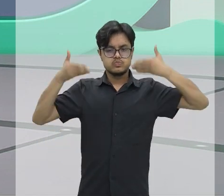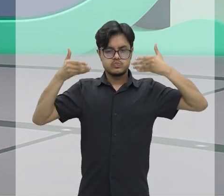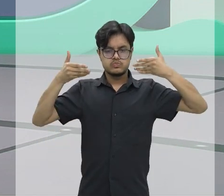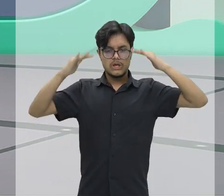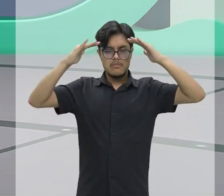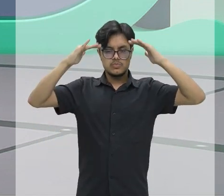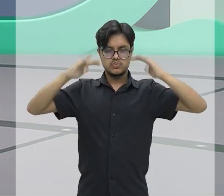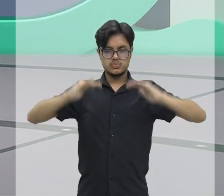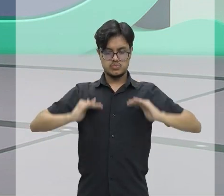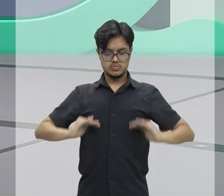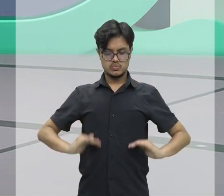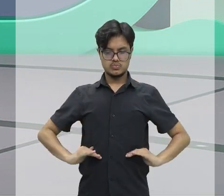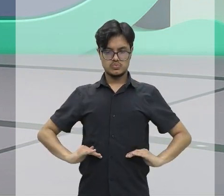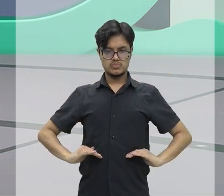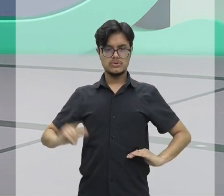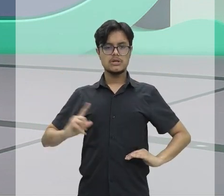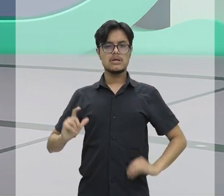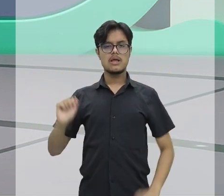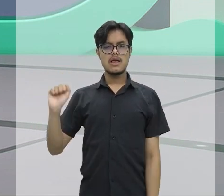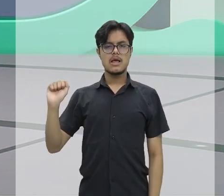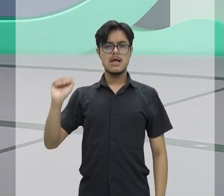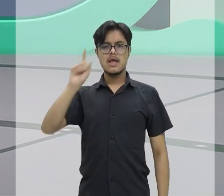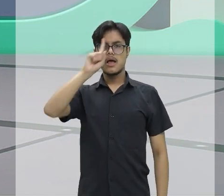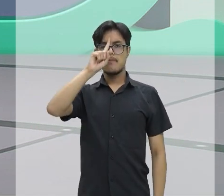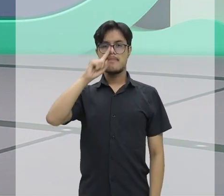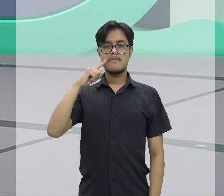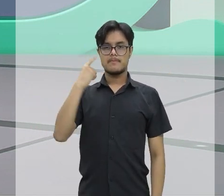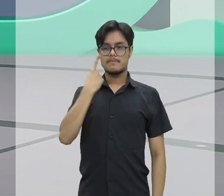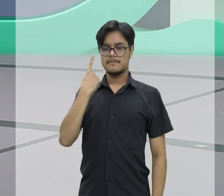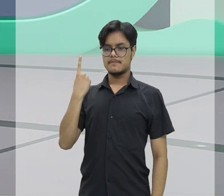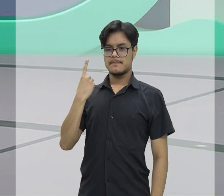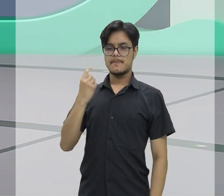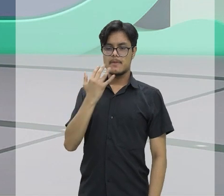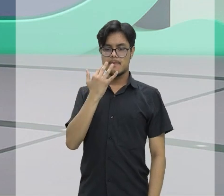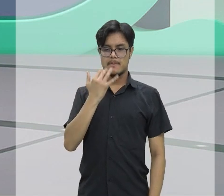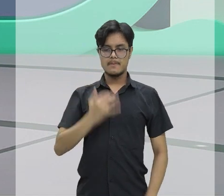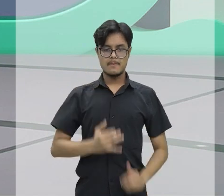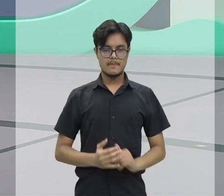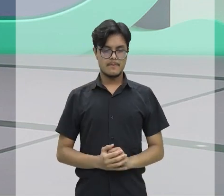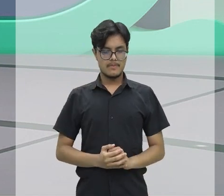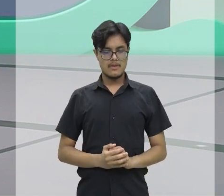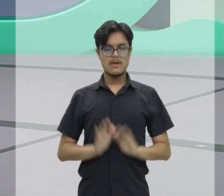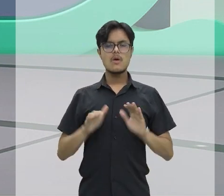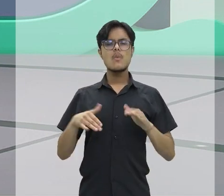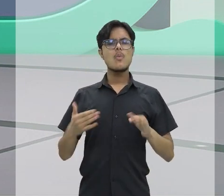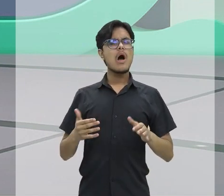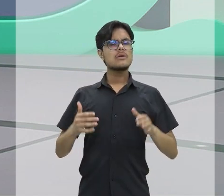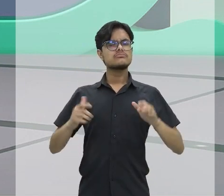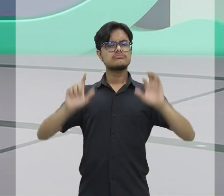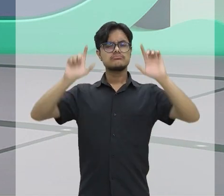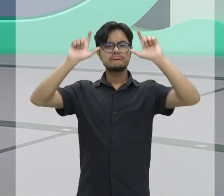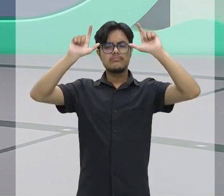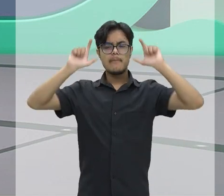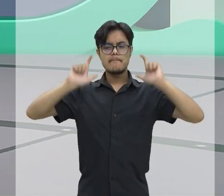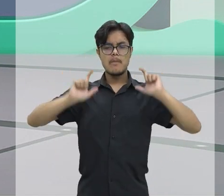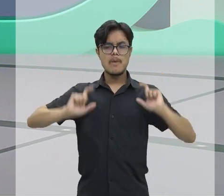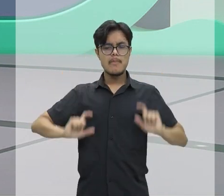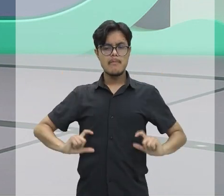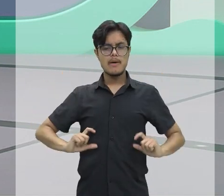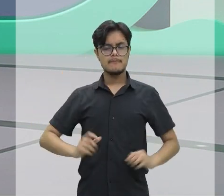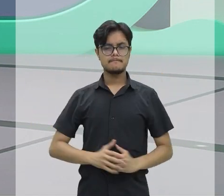está visualizando, e está marcadinho de amarelo no nosso esqueleto para você observar. Então vamos ver quais são as partes aí que compõem o esqueleto